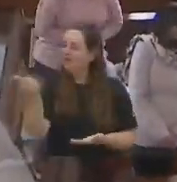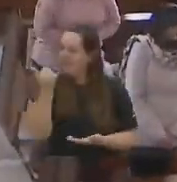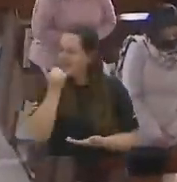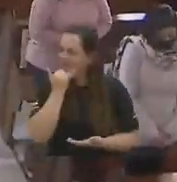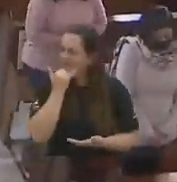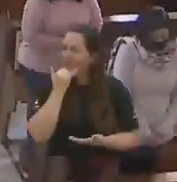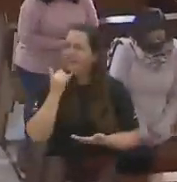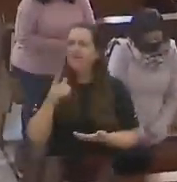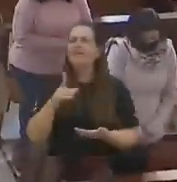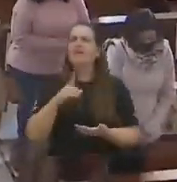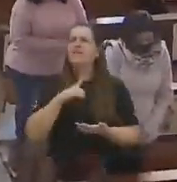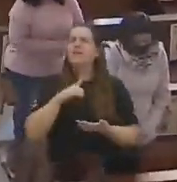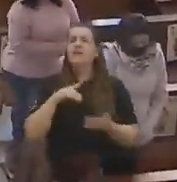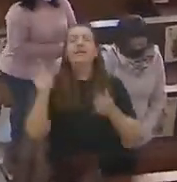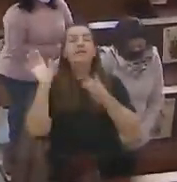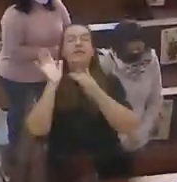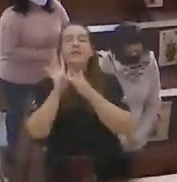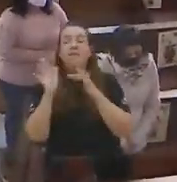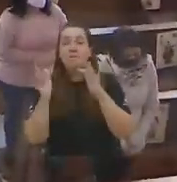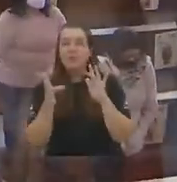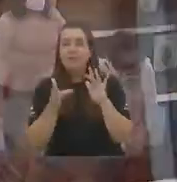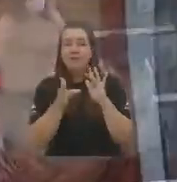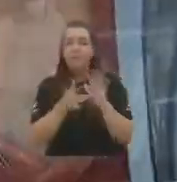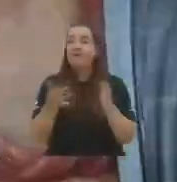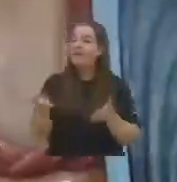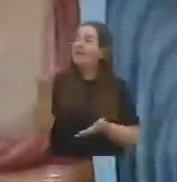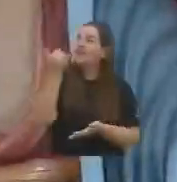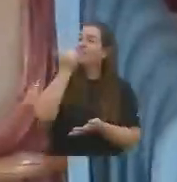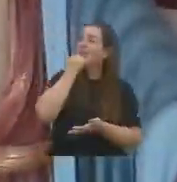Senhor, piedade, Cristo,